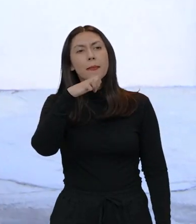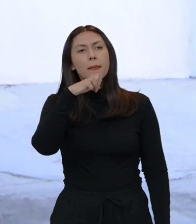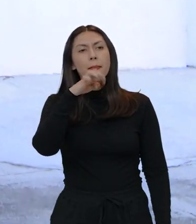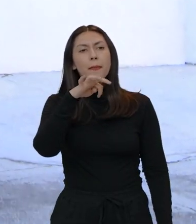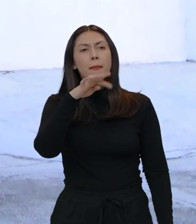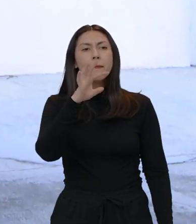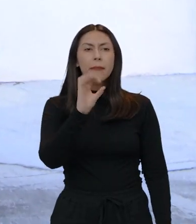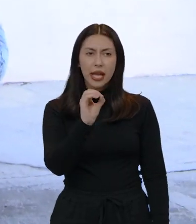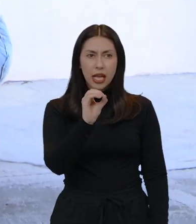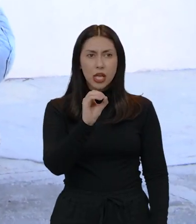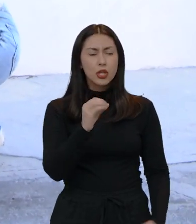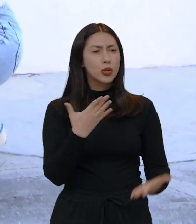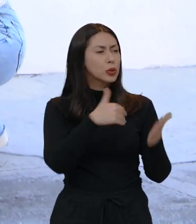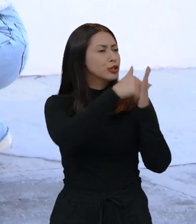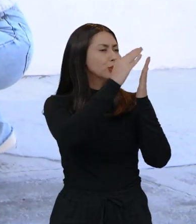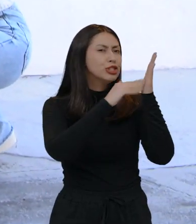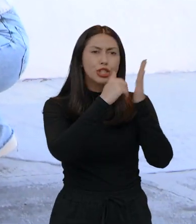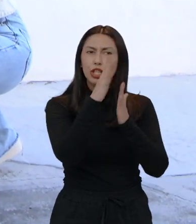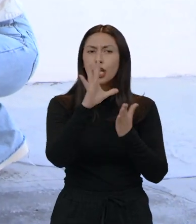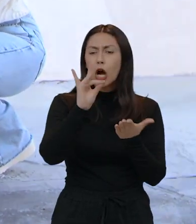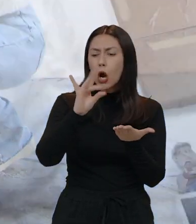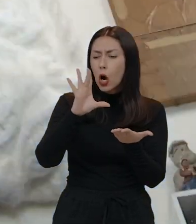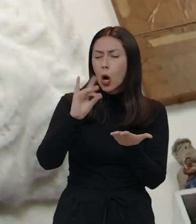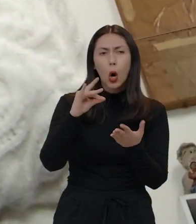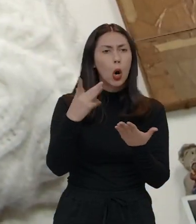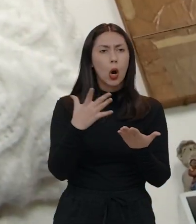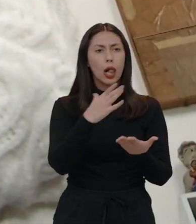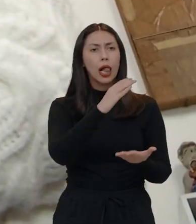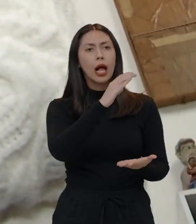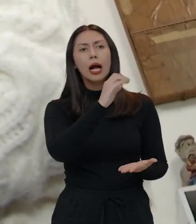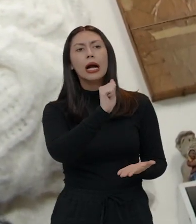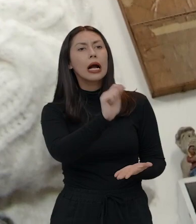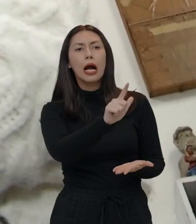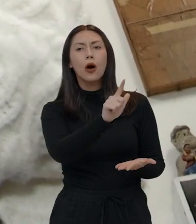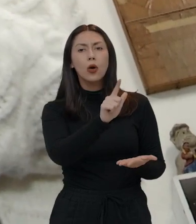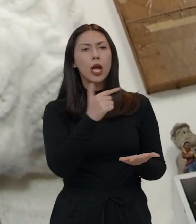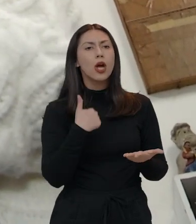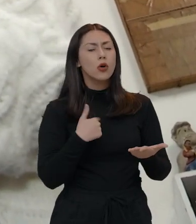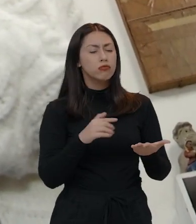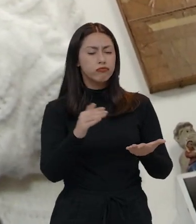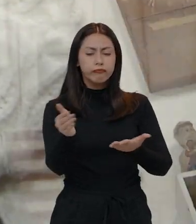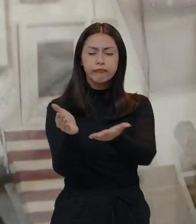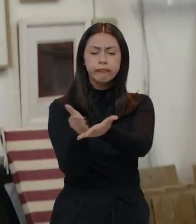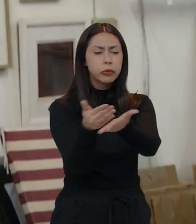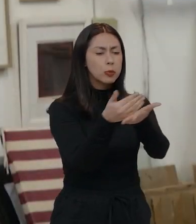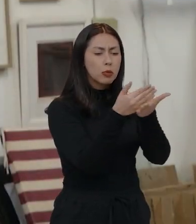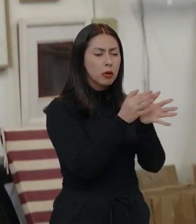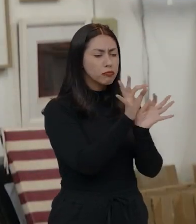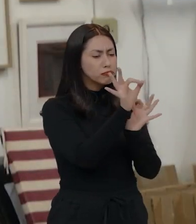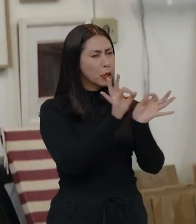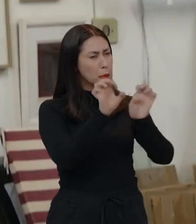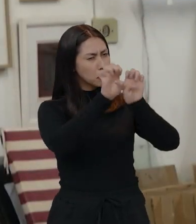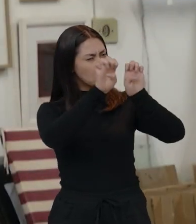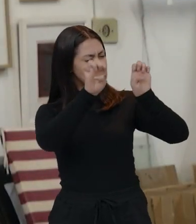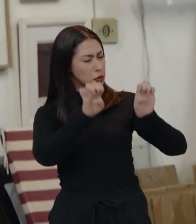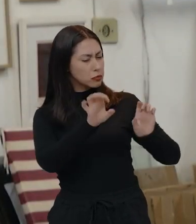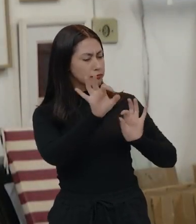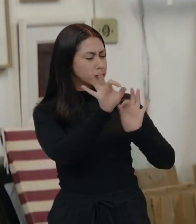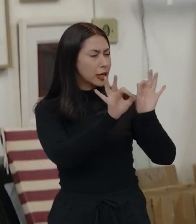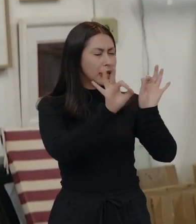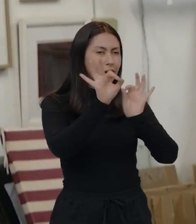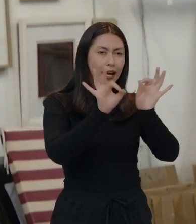tinta, de cola, de cal grudado, assim, dá uma limpada naquilo, aproveitava e montei umas estruturas bonitas,